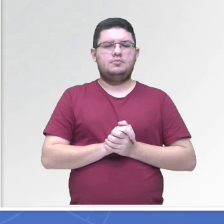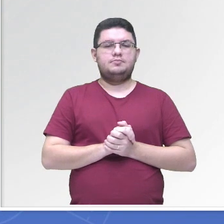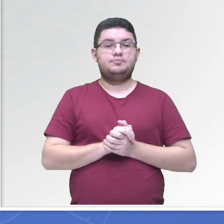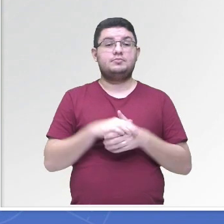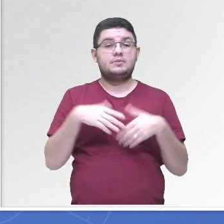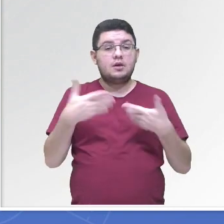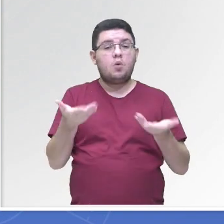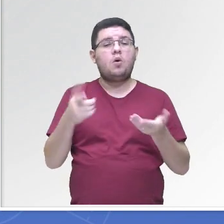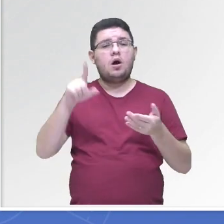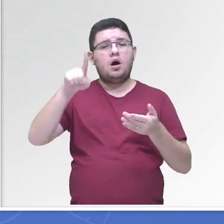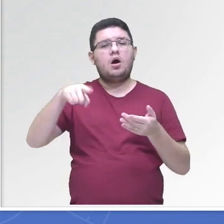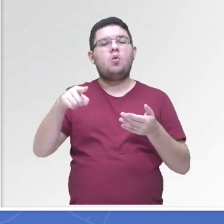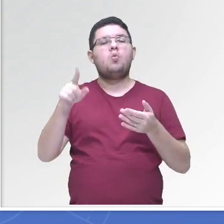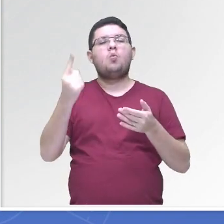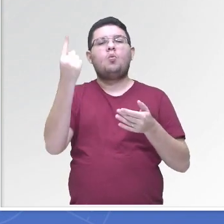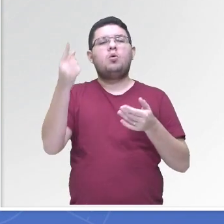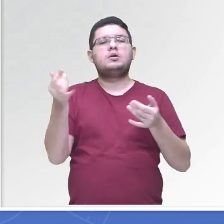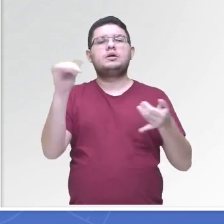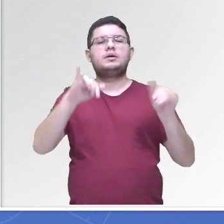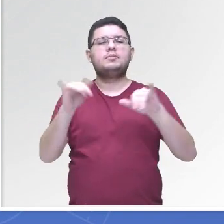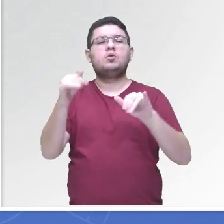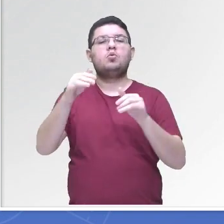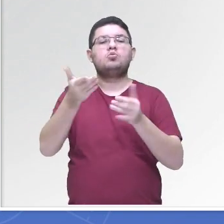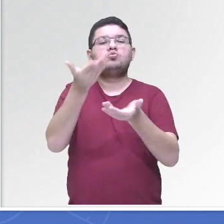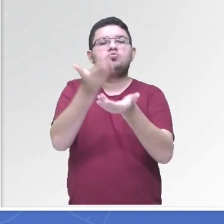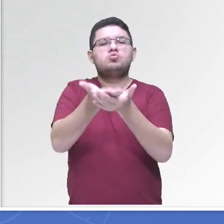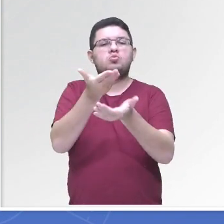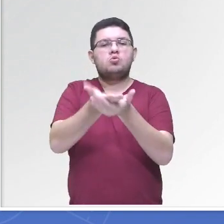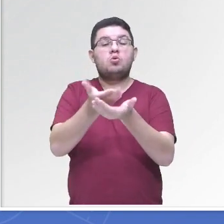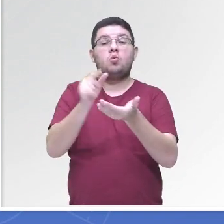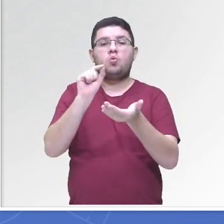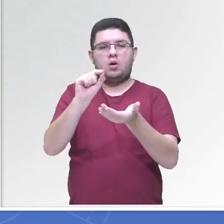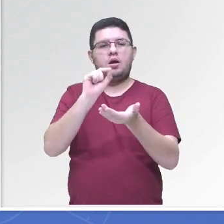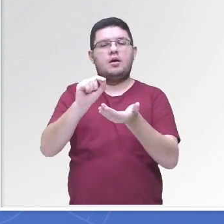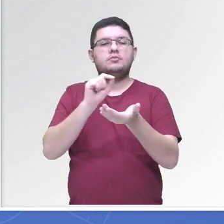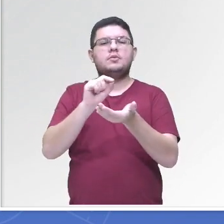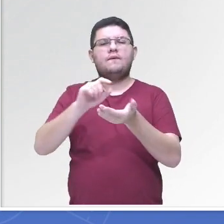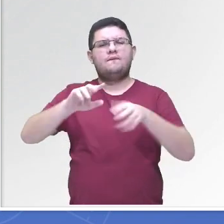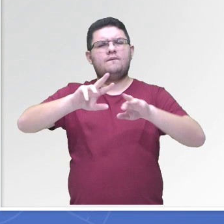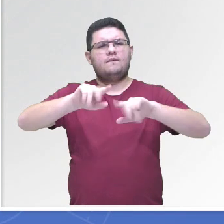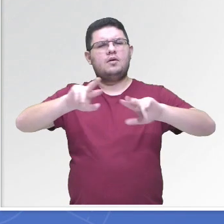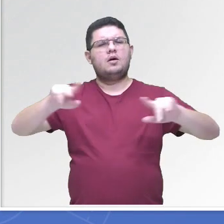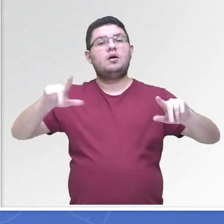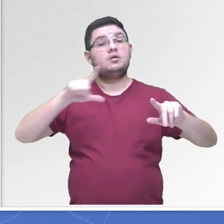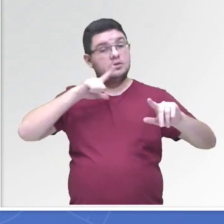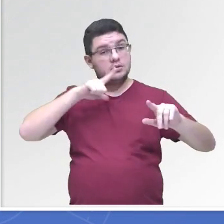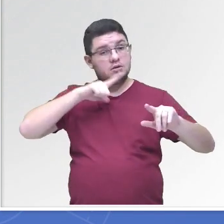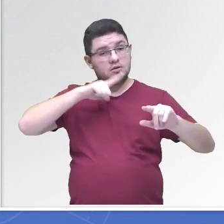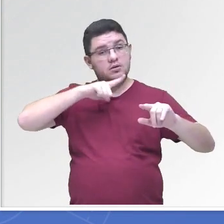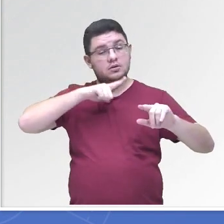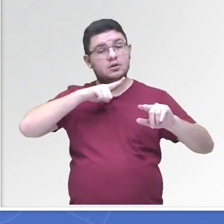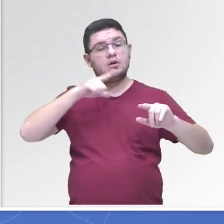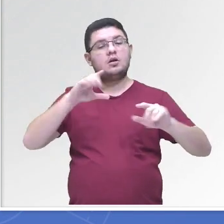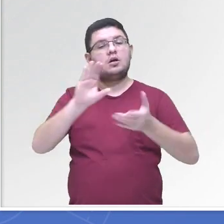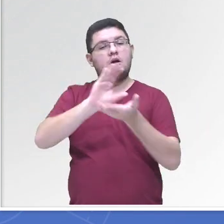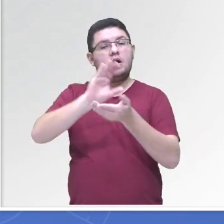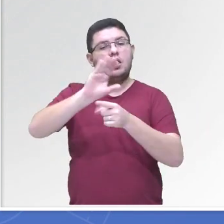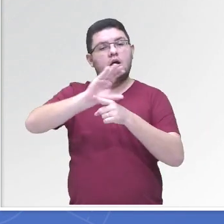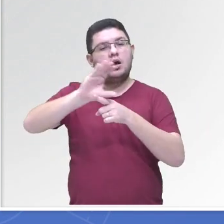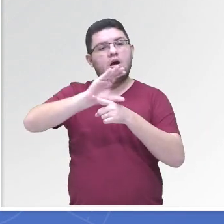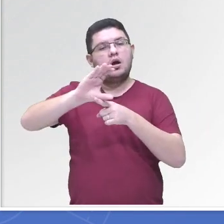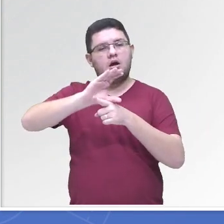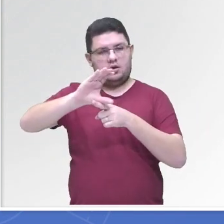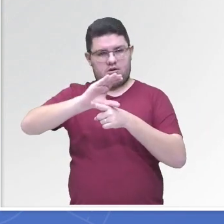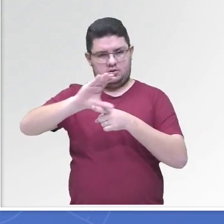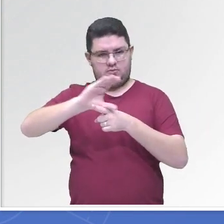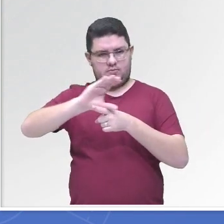que estuda os compostos que contêm o carbono, tá, gente? Então, de forma geral, é isso,